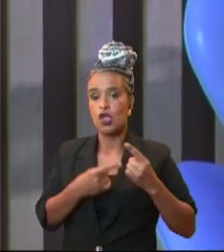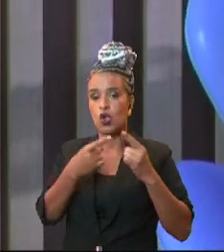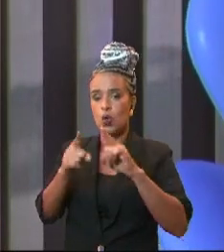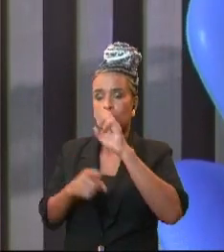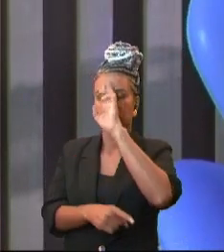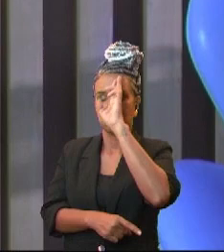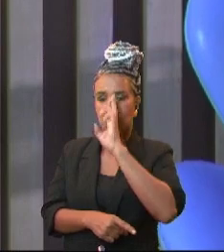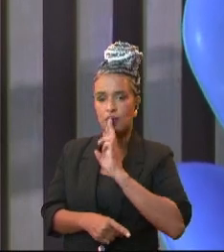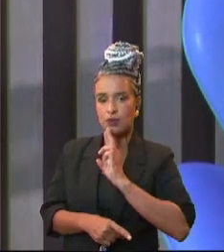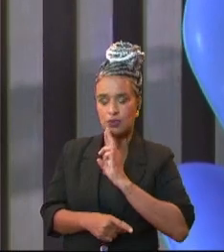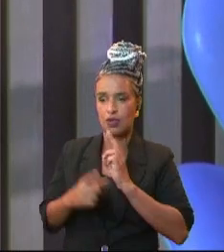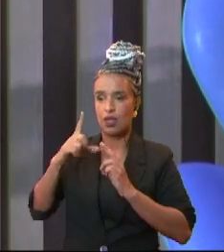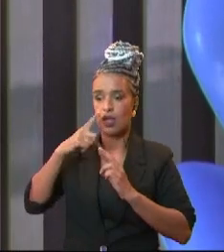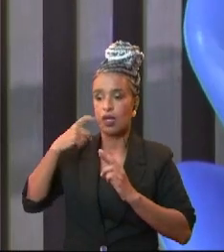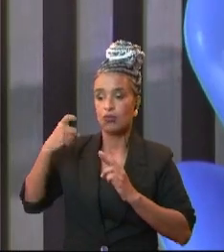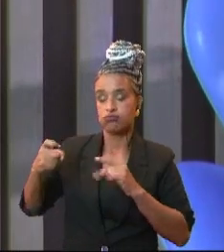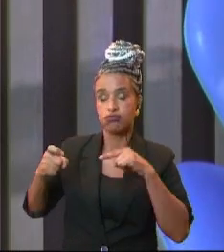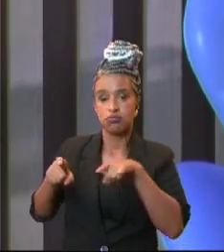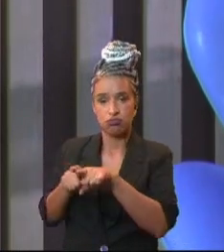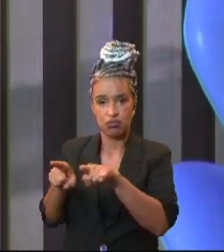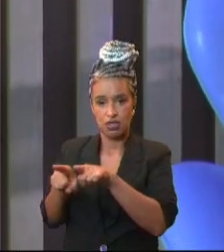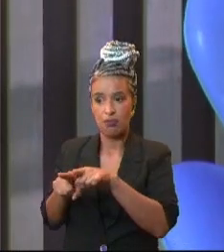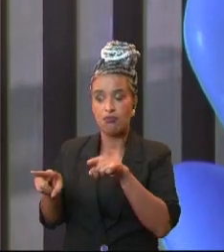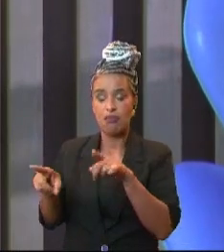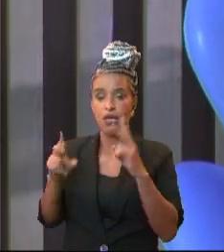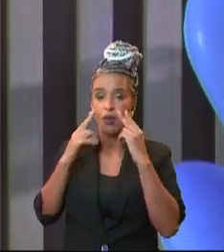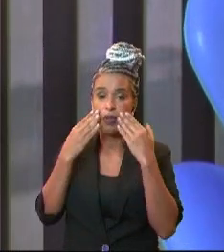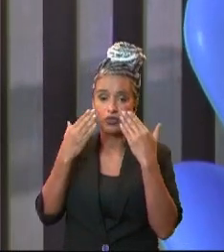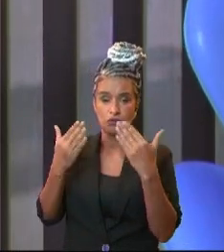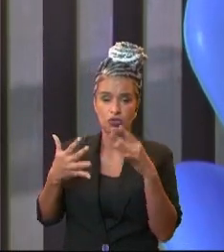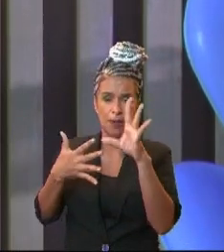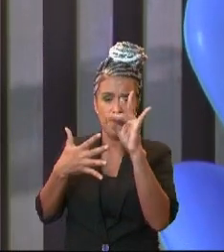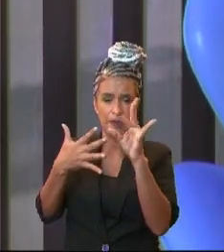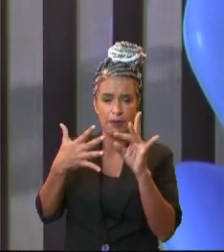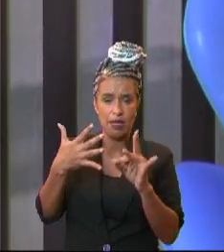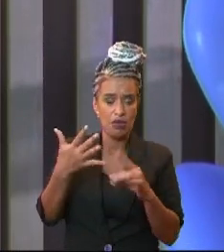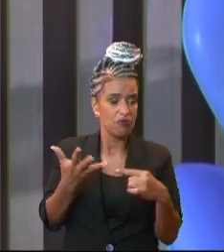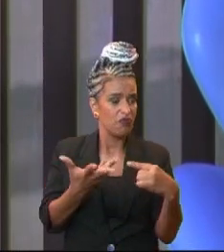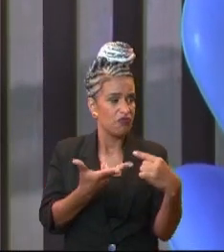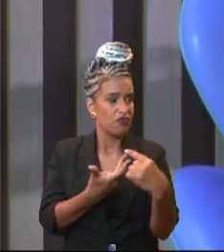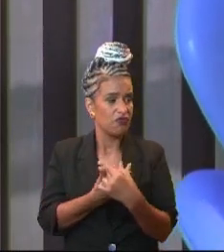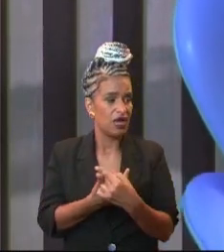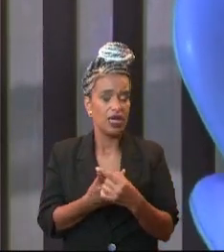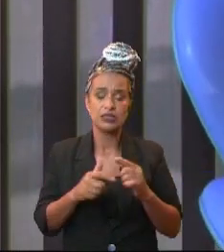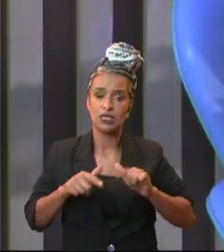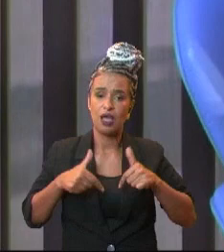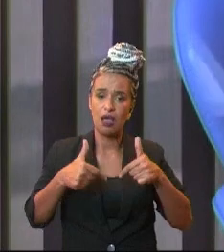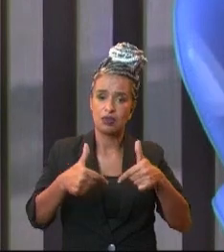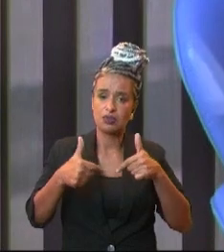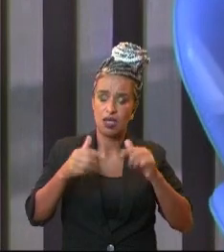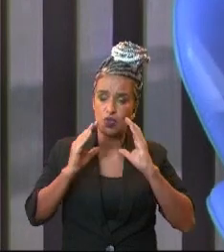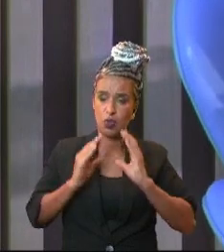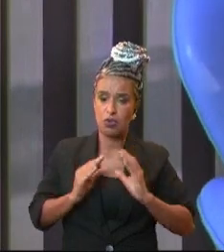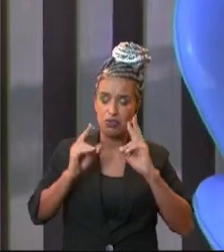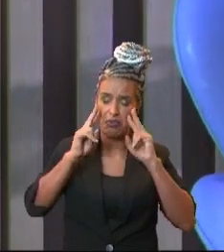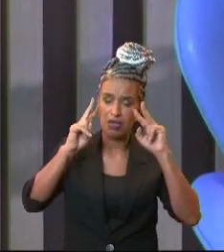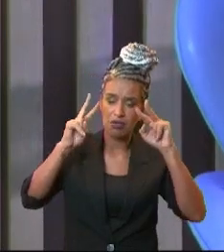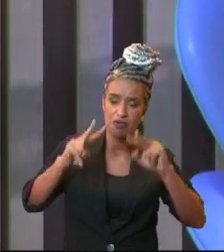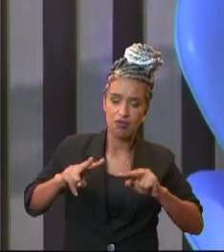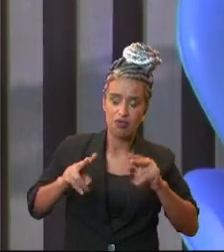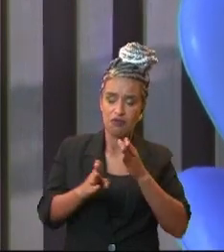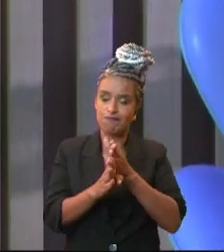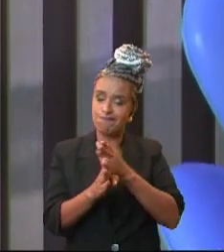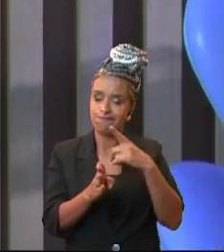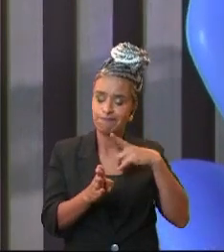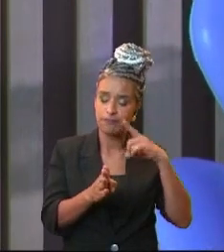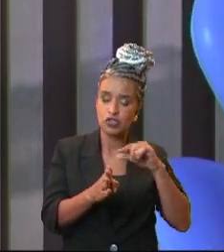relação à guerra de agressão da Rússia contra a Ucrânia. Eu estou colocando aqui vários parâmetros de comportamento numa perspectiva